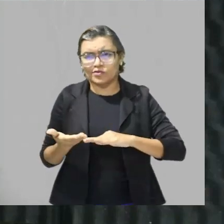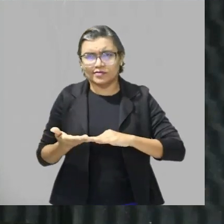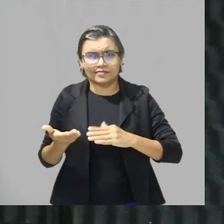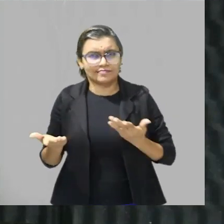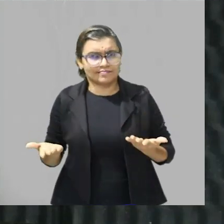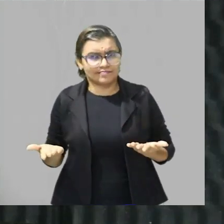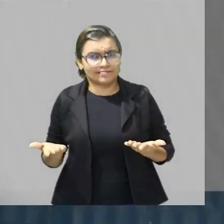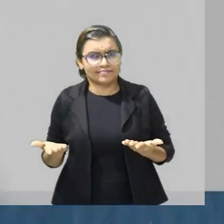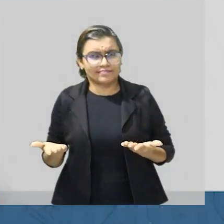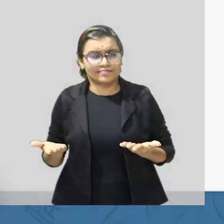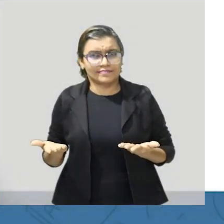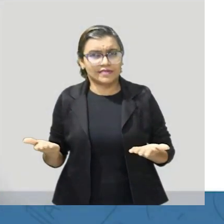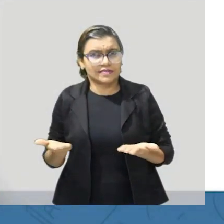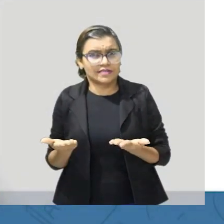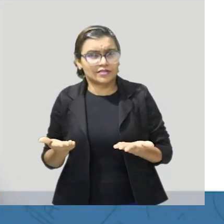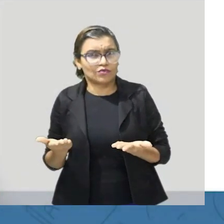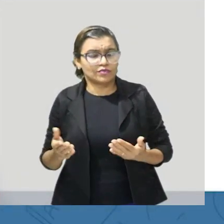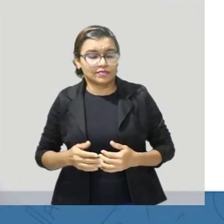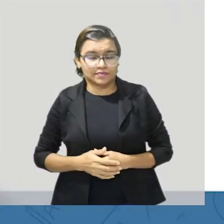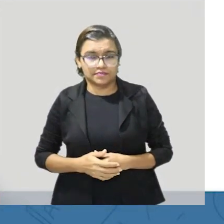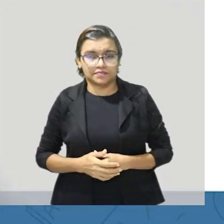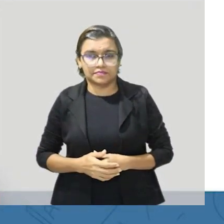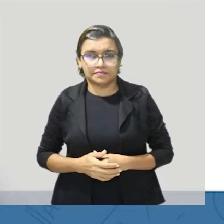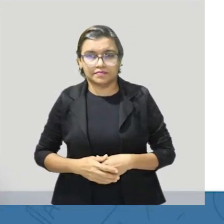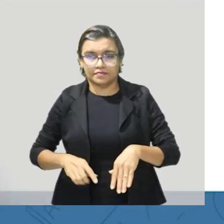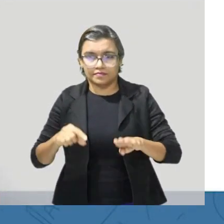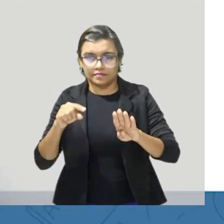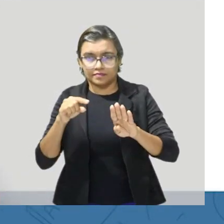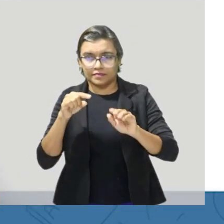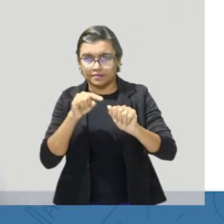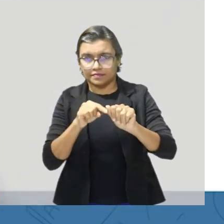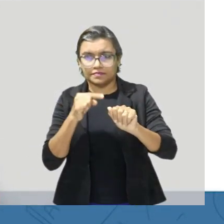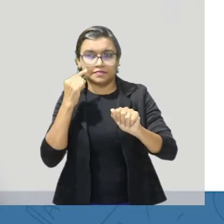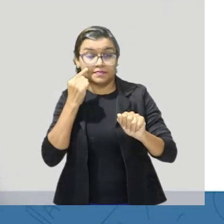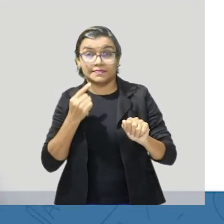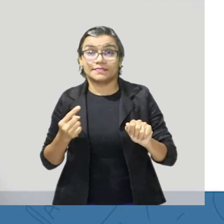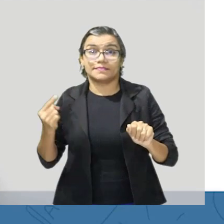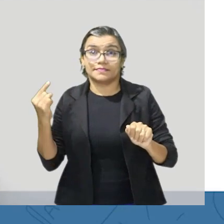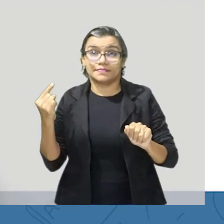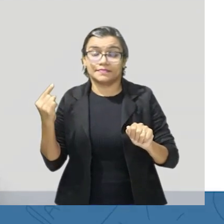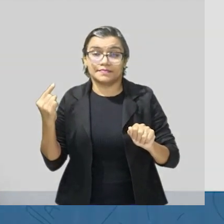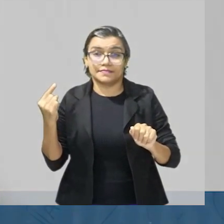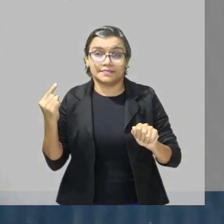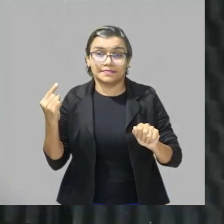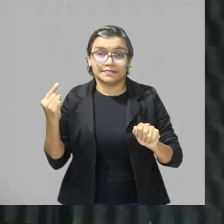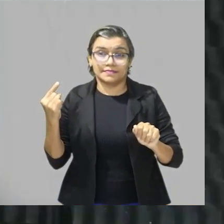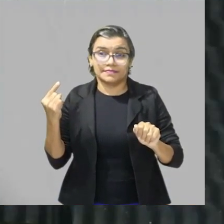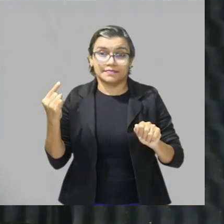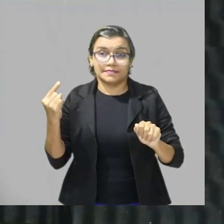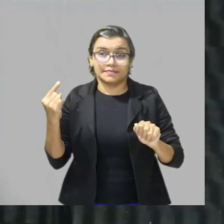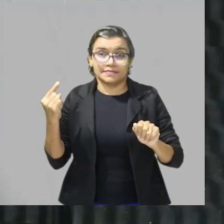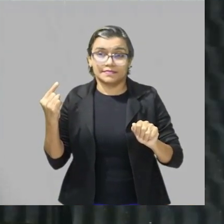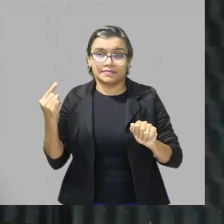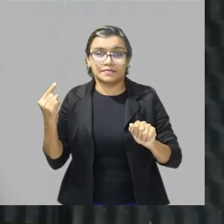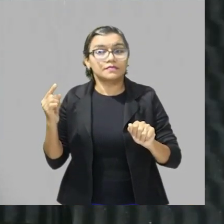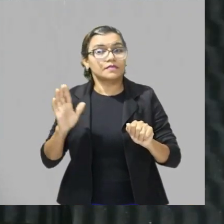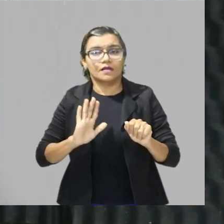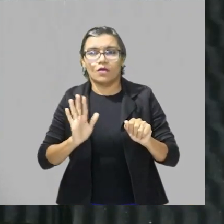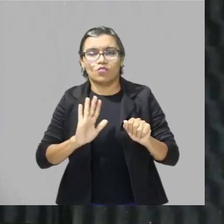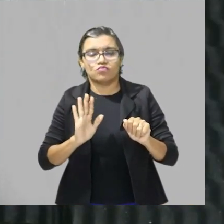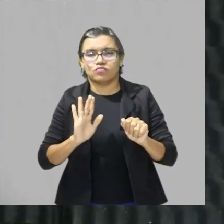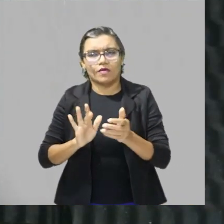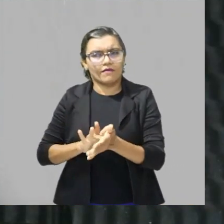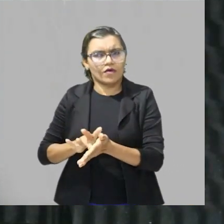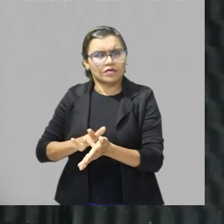consideração essa da ciência moderna falsificação de teses necessariamente não a gente não tá ele não tá